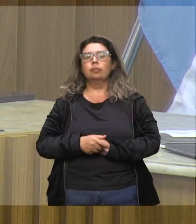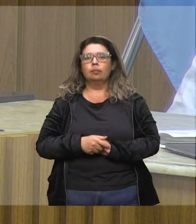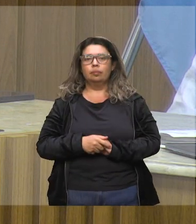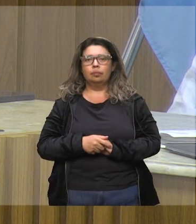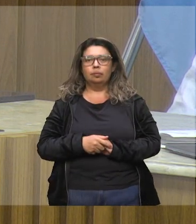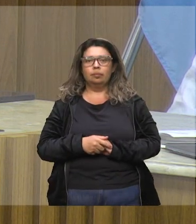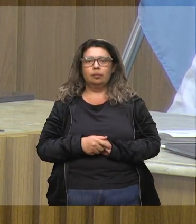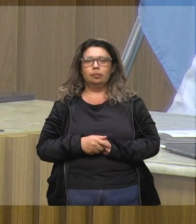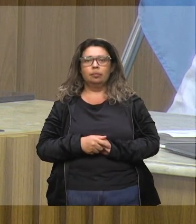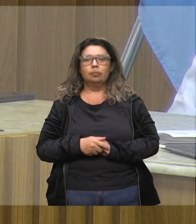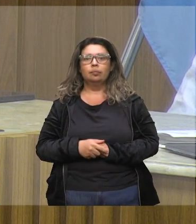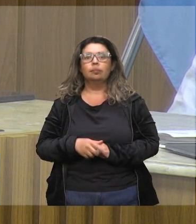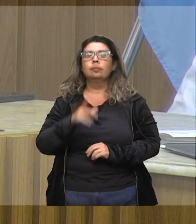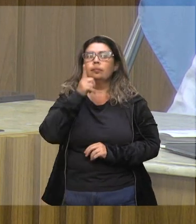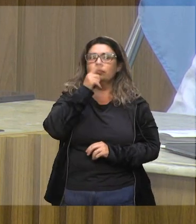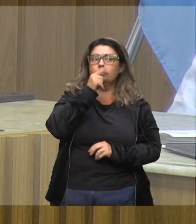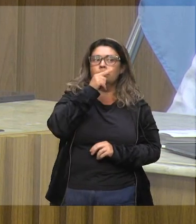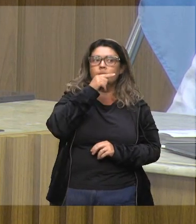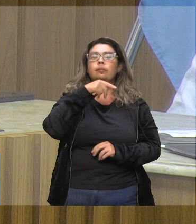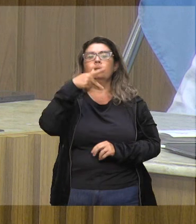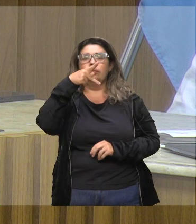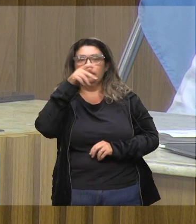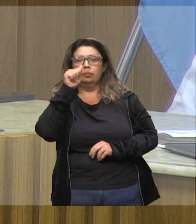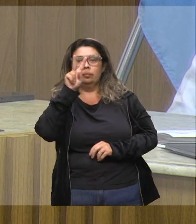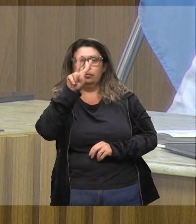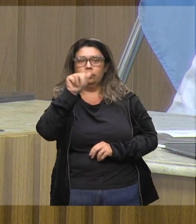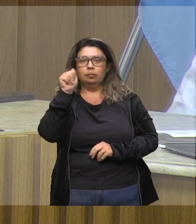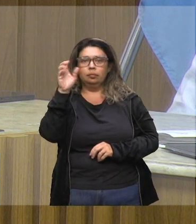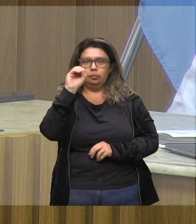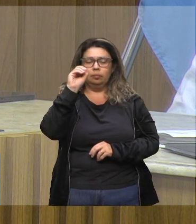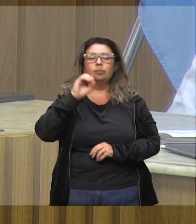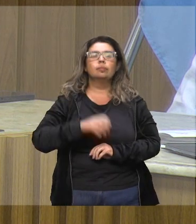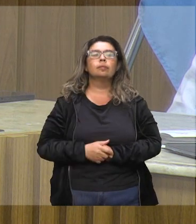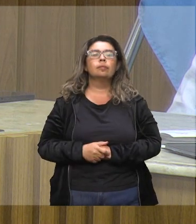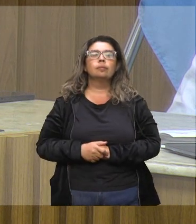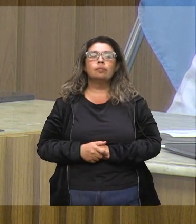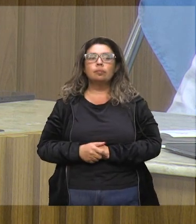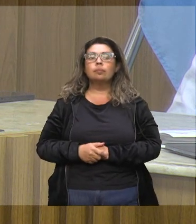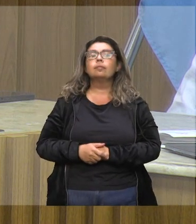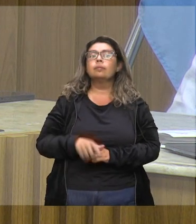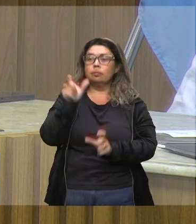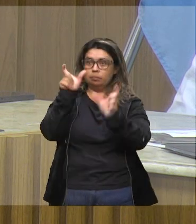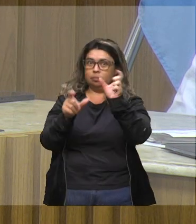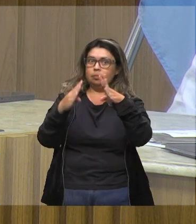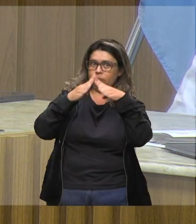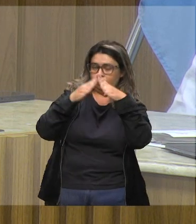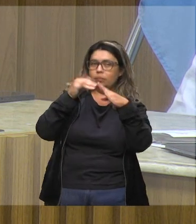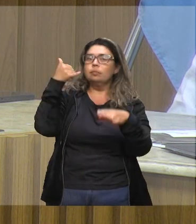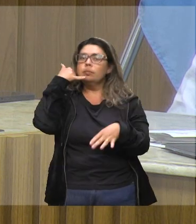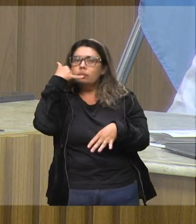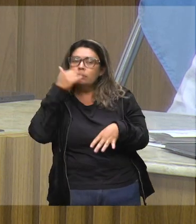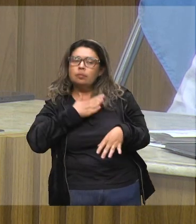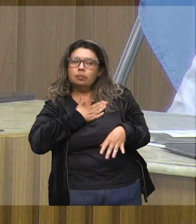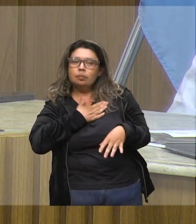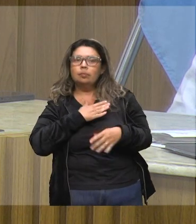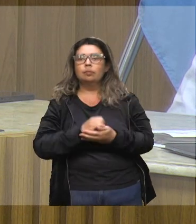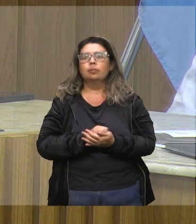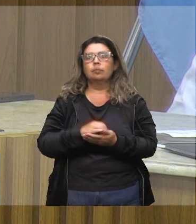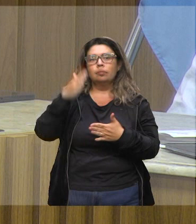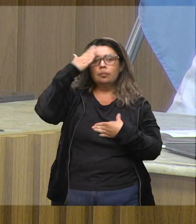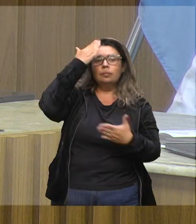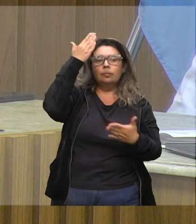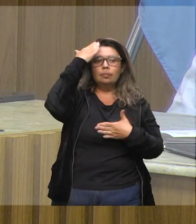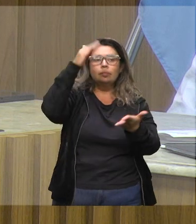na região da Água do Pavão ali. Então, os moradores me ligaram, agradecendo a Secretaria de Obras, né,